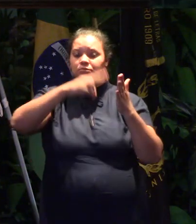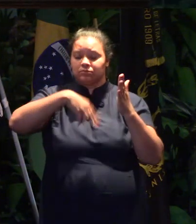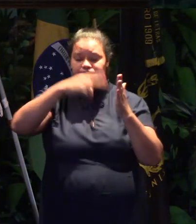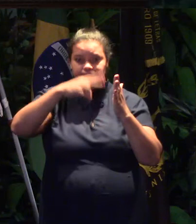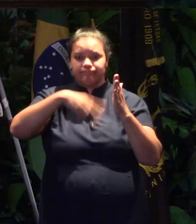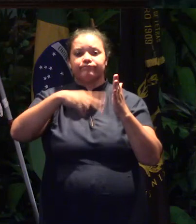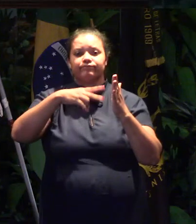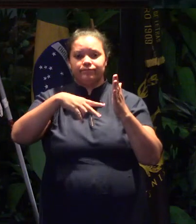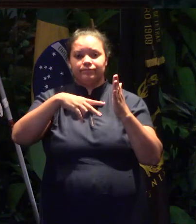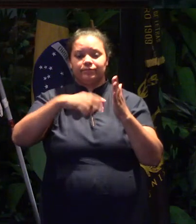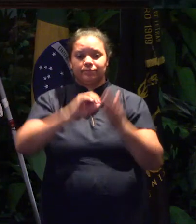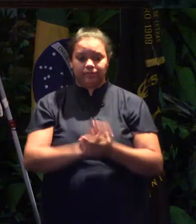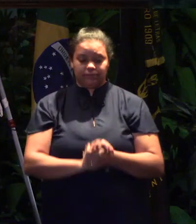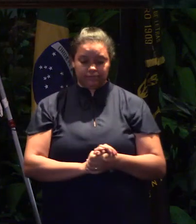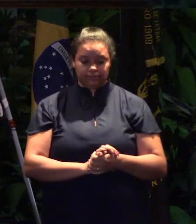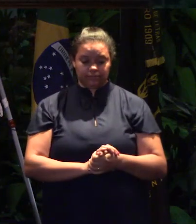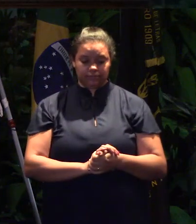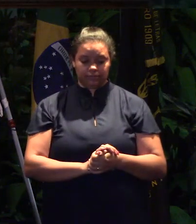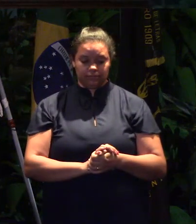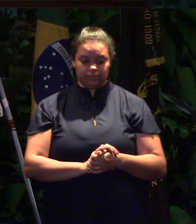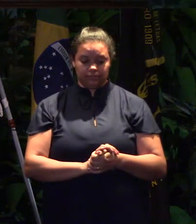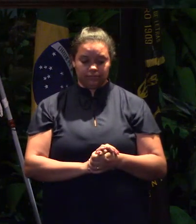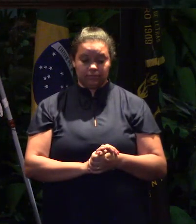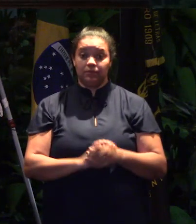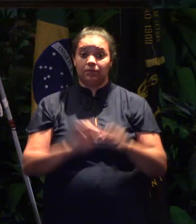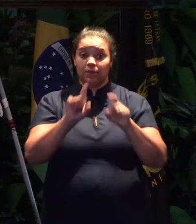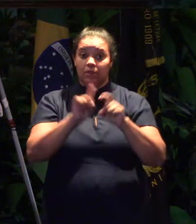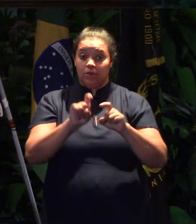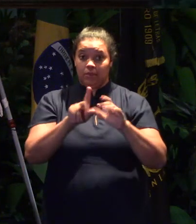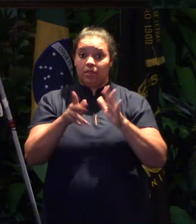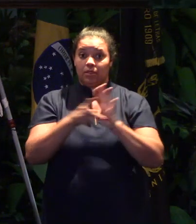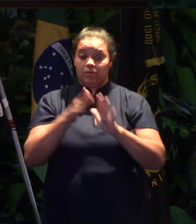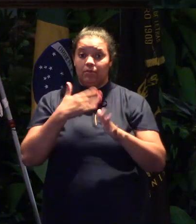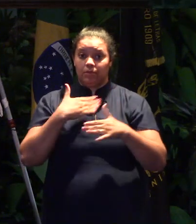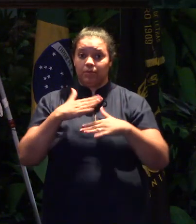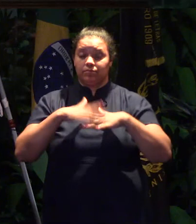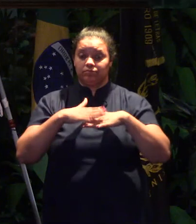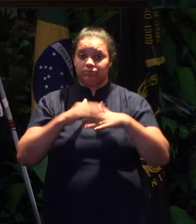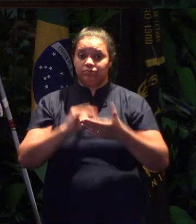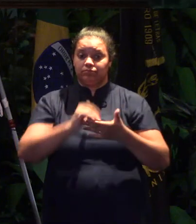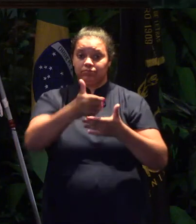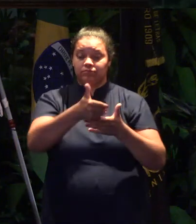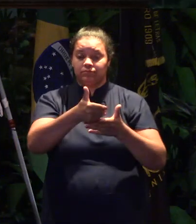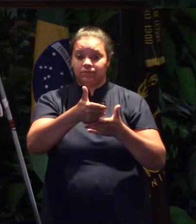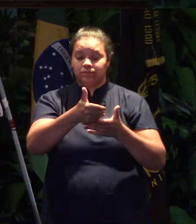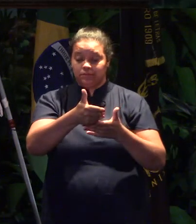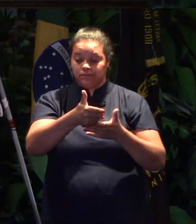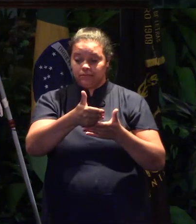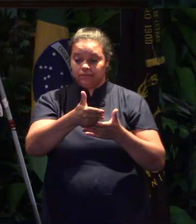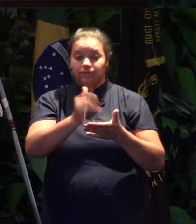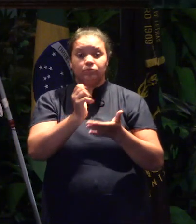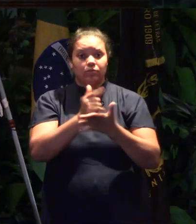a ter o leitor de tela. Né? Enfim, esse computador que eu estou usando aqui é de um sistema próprio, que